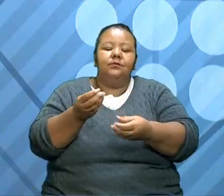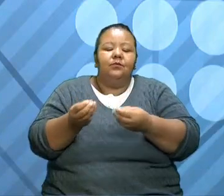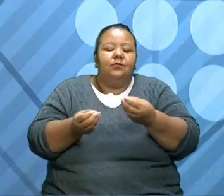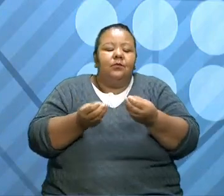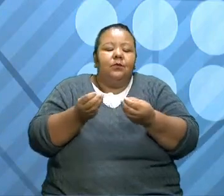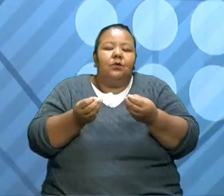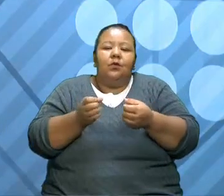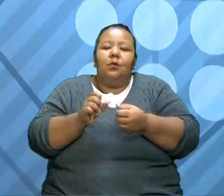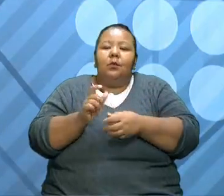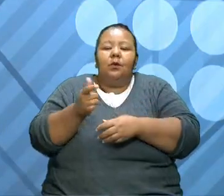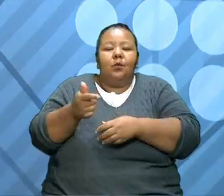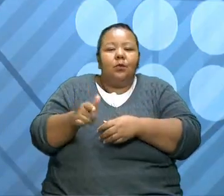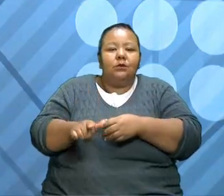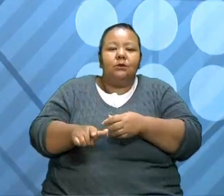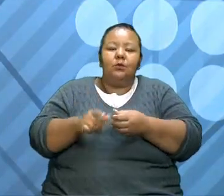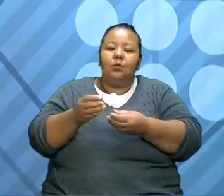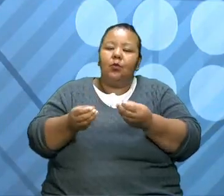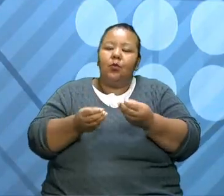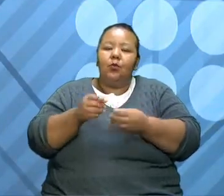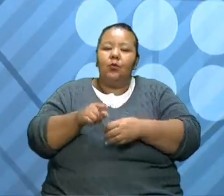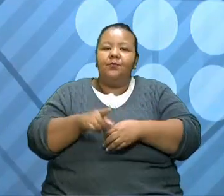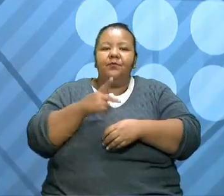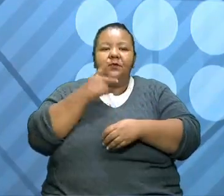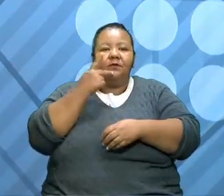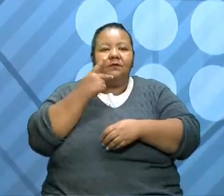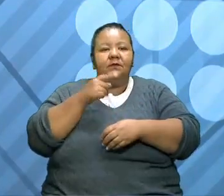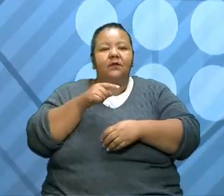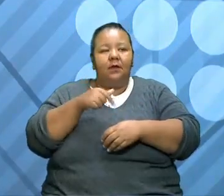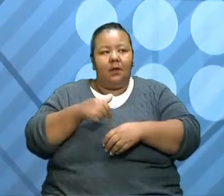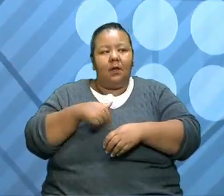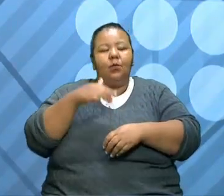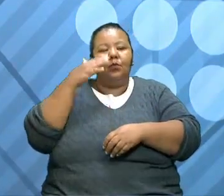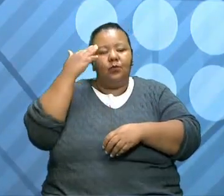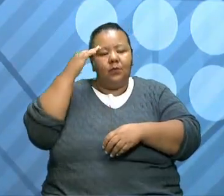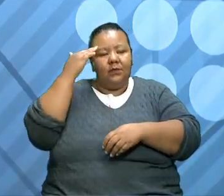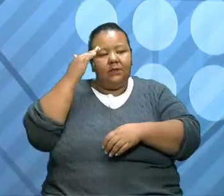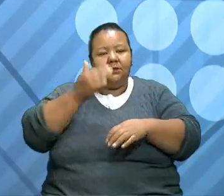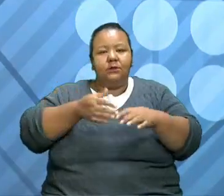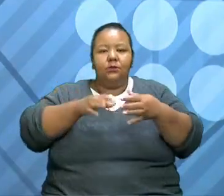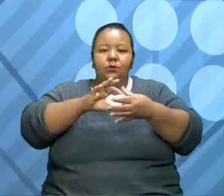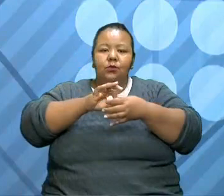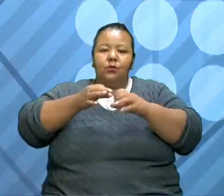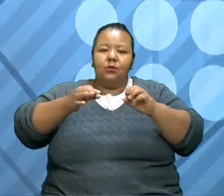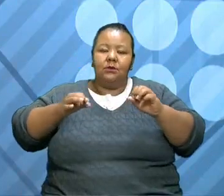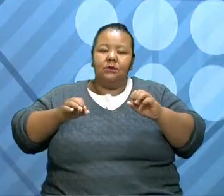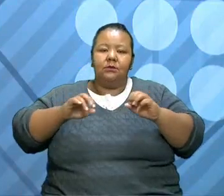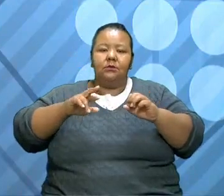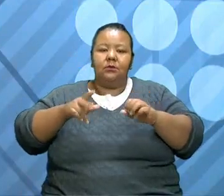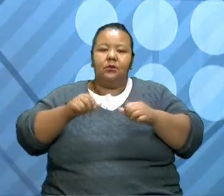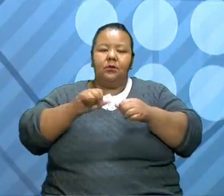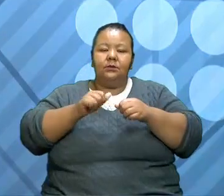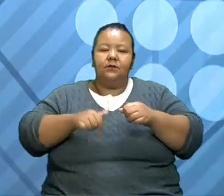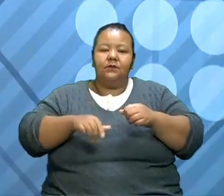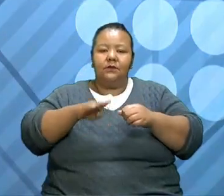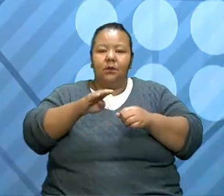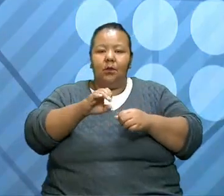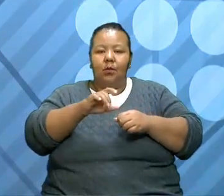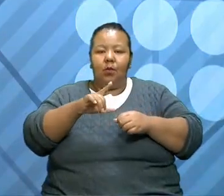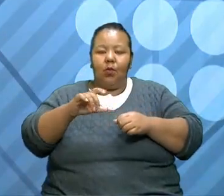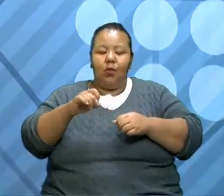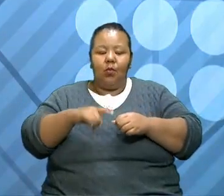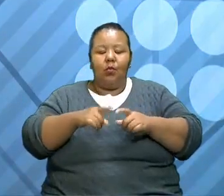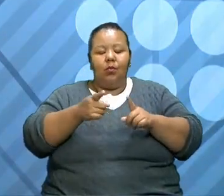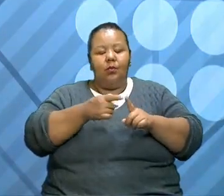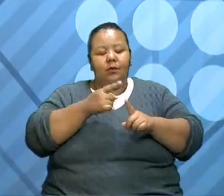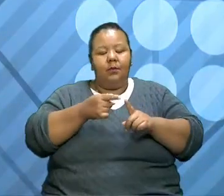consigo realizar essa entrega? Não é só falar assim, eu entendi o contexto do processo. É como se você estivesse fazendo um bolo, aí você teve a